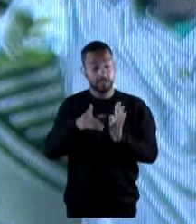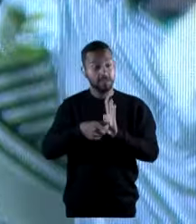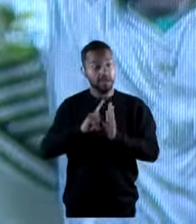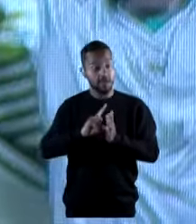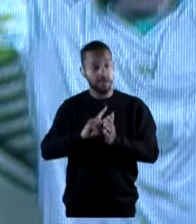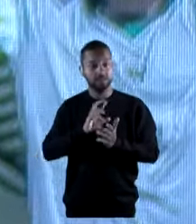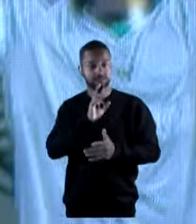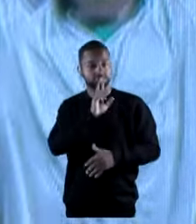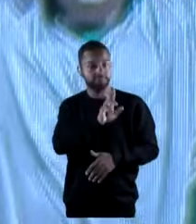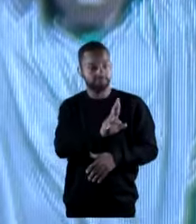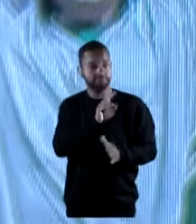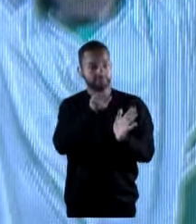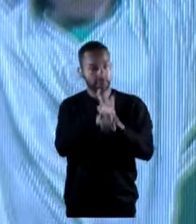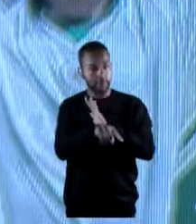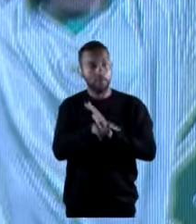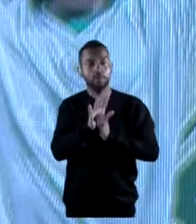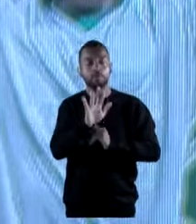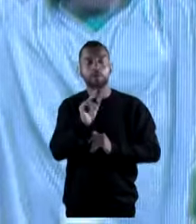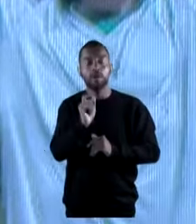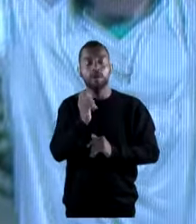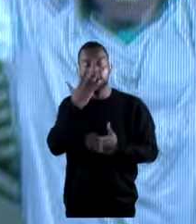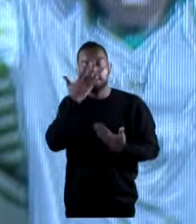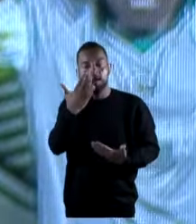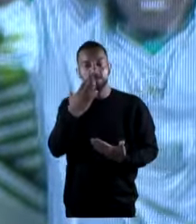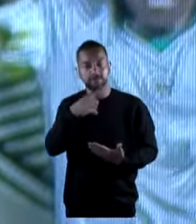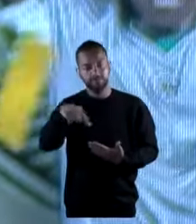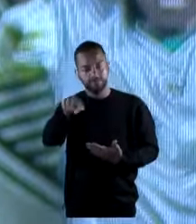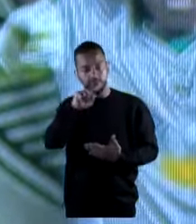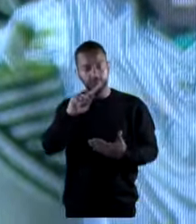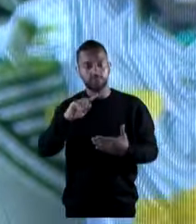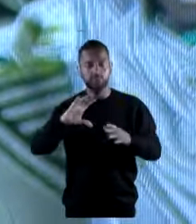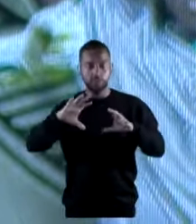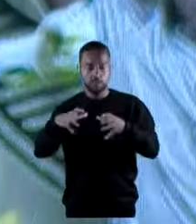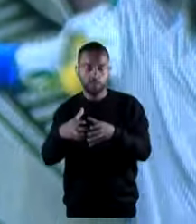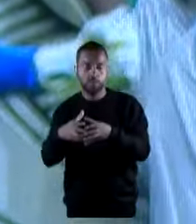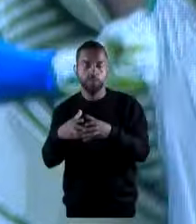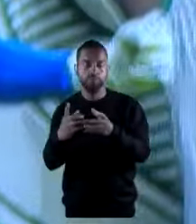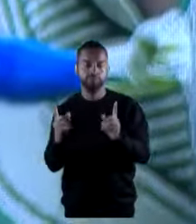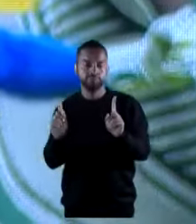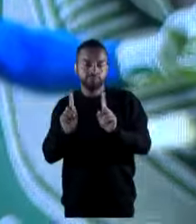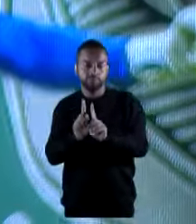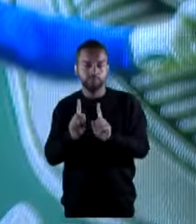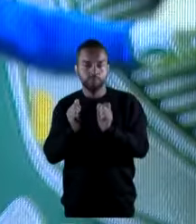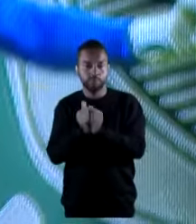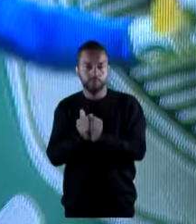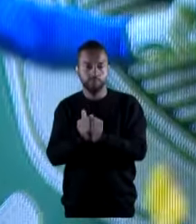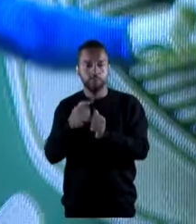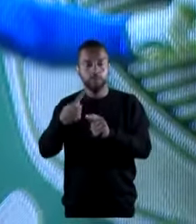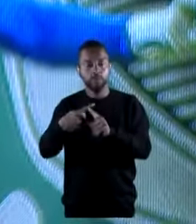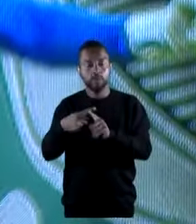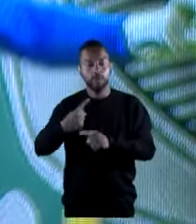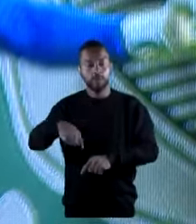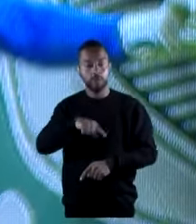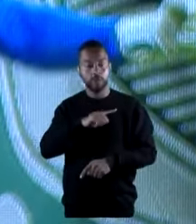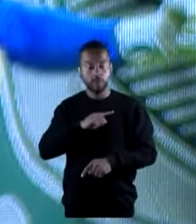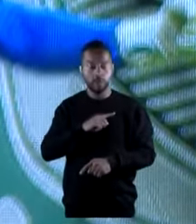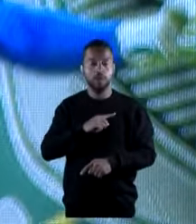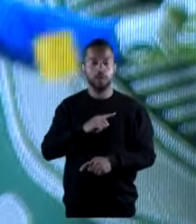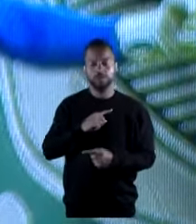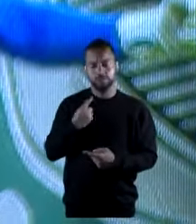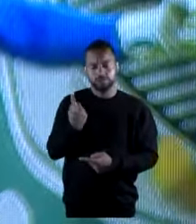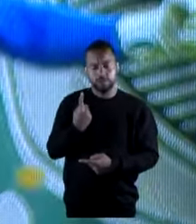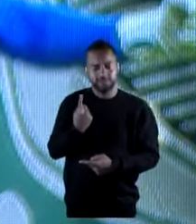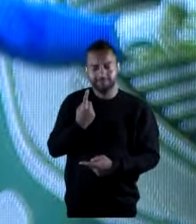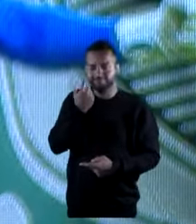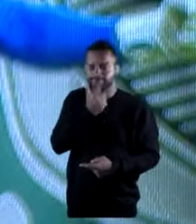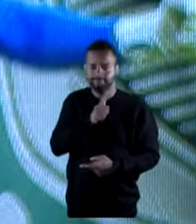eu só tenho a agradecer a todos que estão ao meu lado, porque nós não conseguimos absolutamente nada